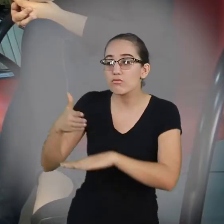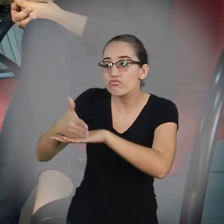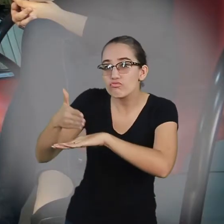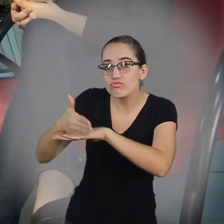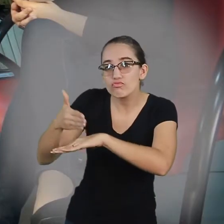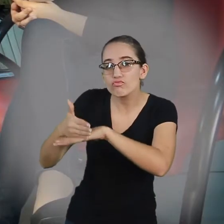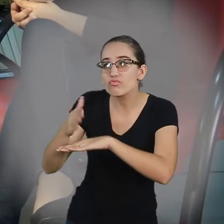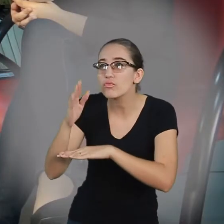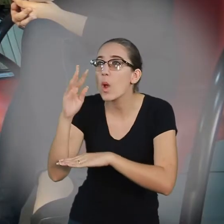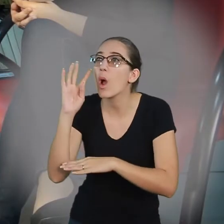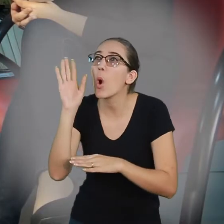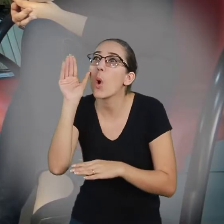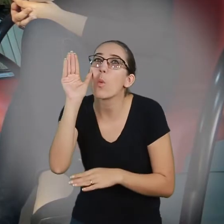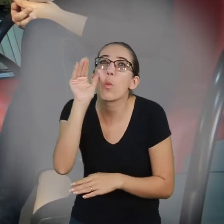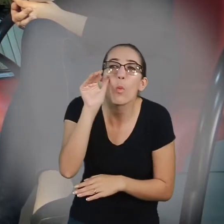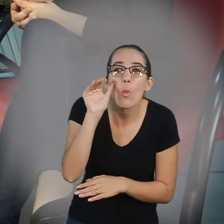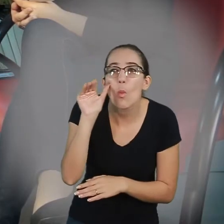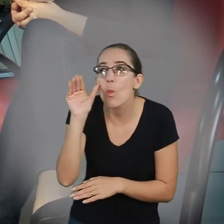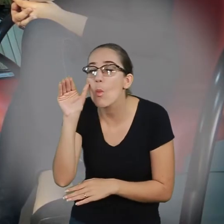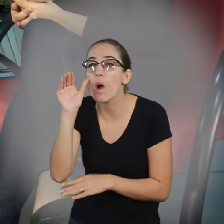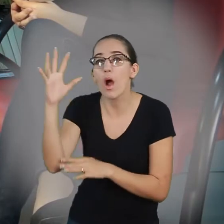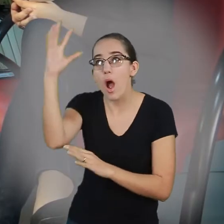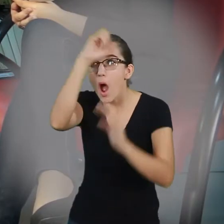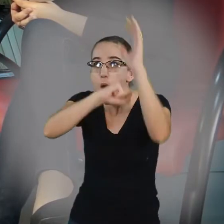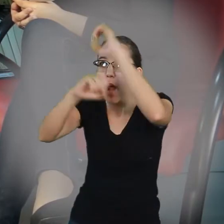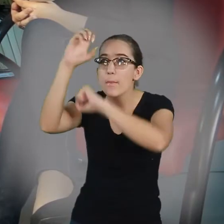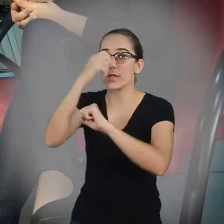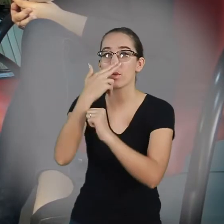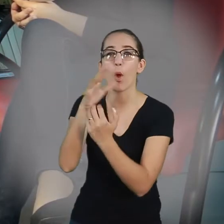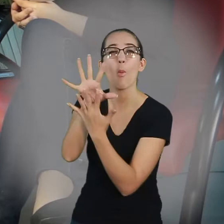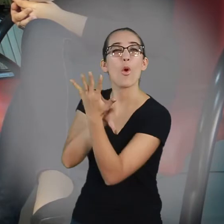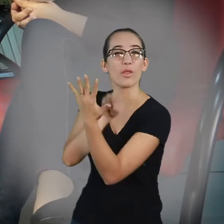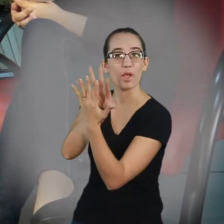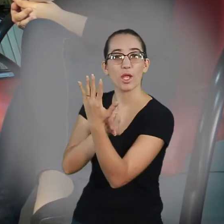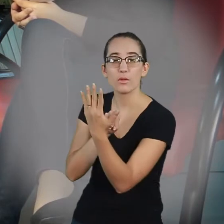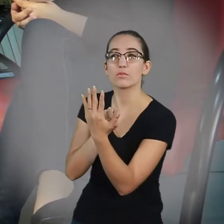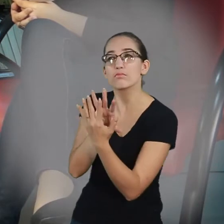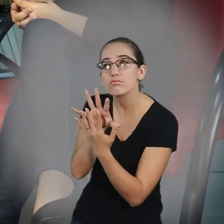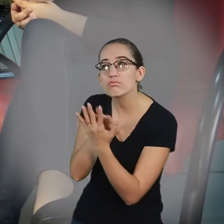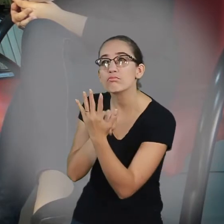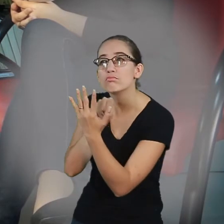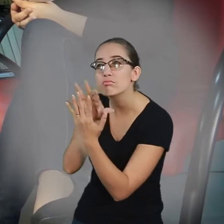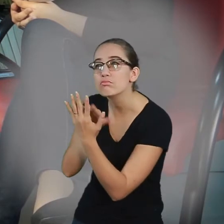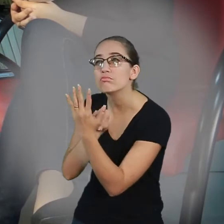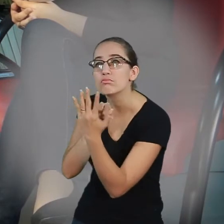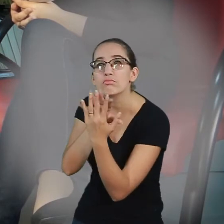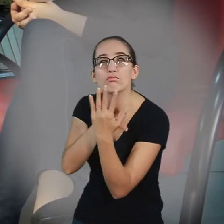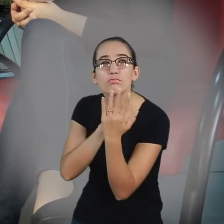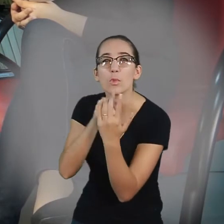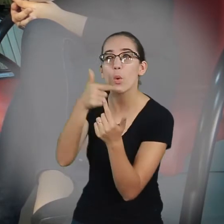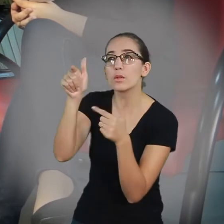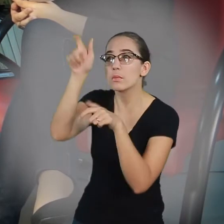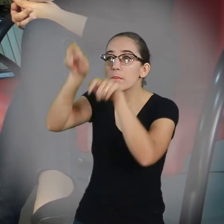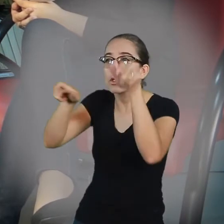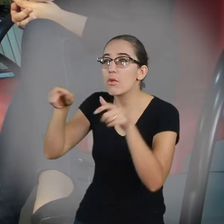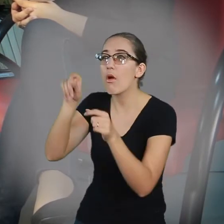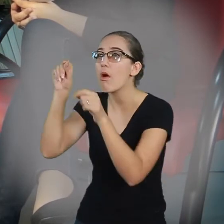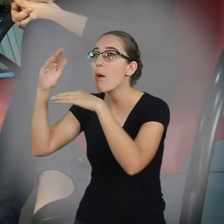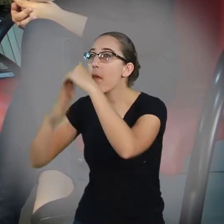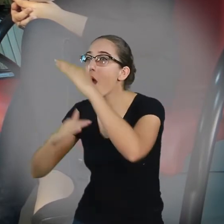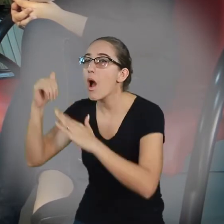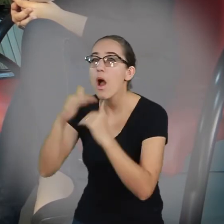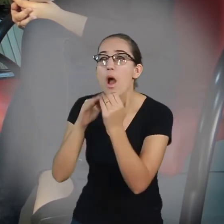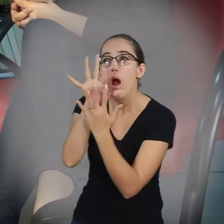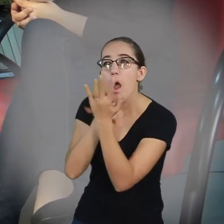daquele aprendizado que a gente tem do ambiente, por imitação, por exemplo, né? Olhando para aquilo que as outras pessoas fazem, a gente